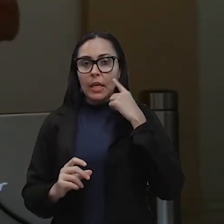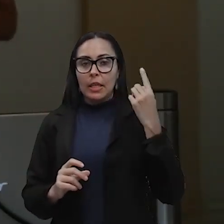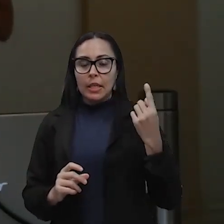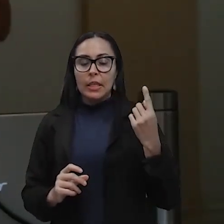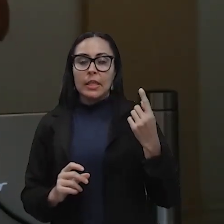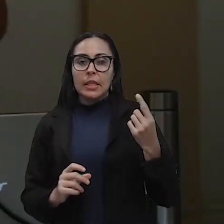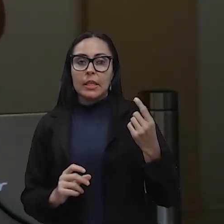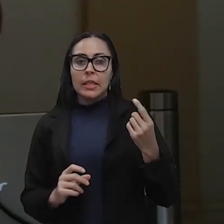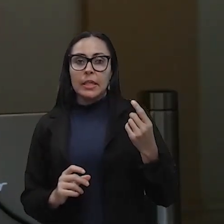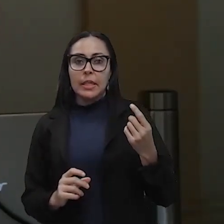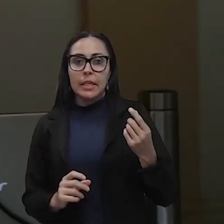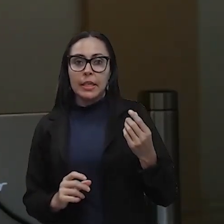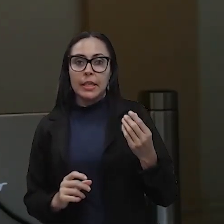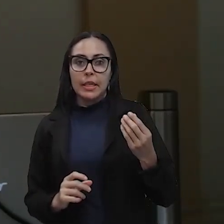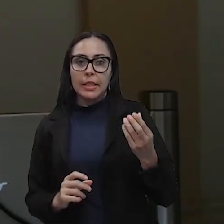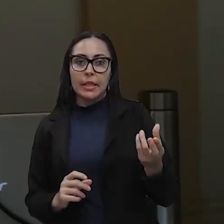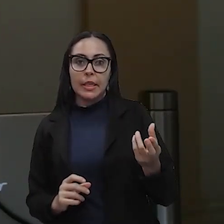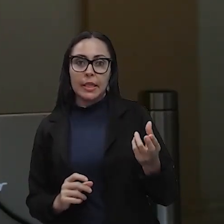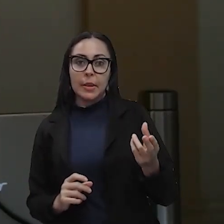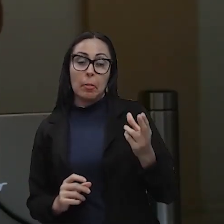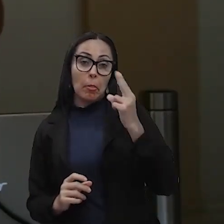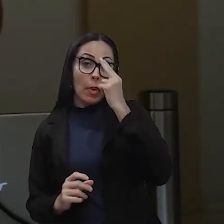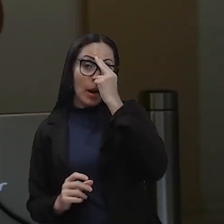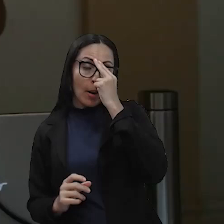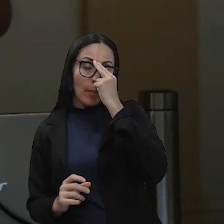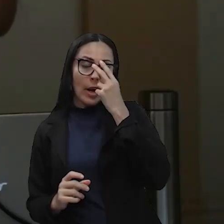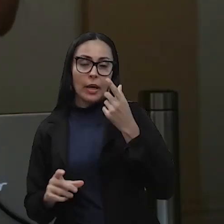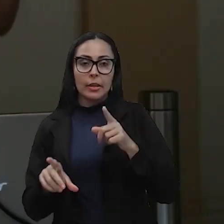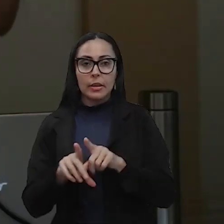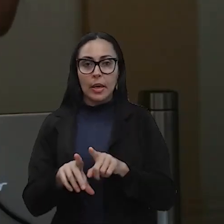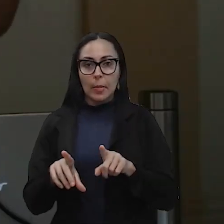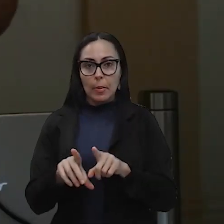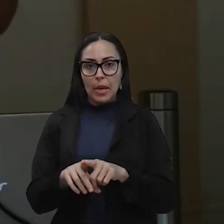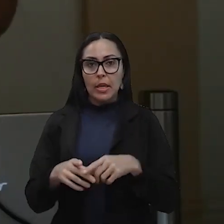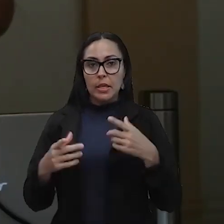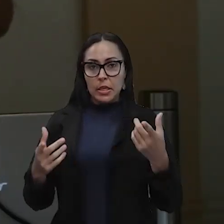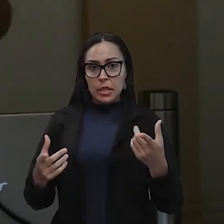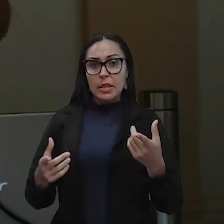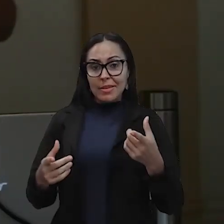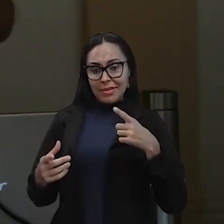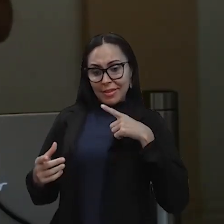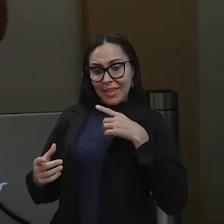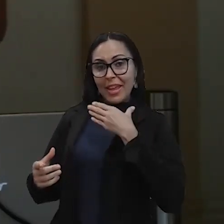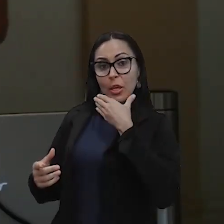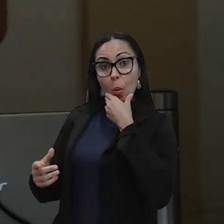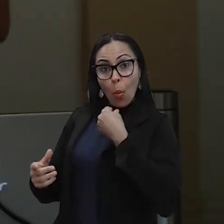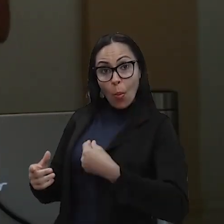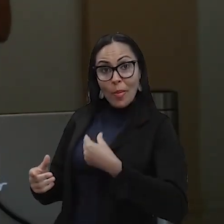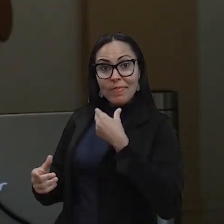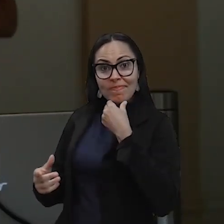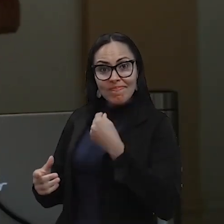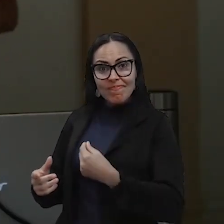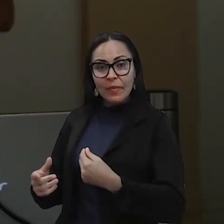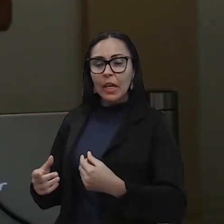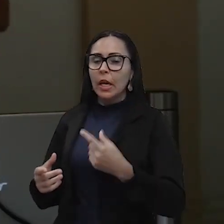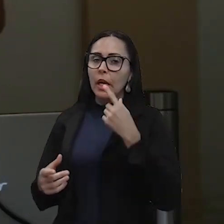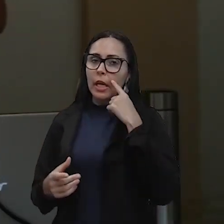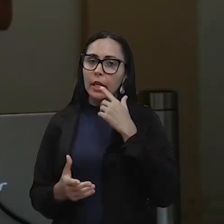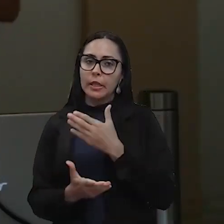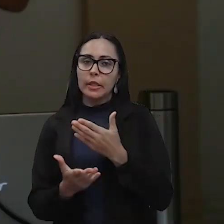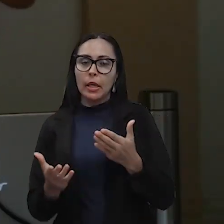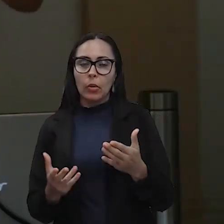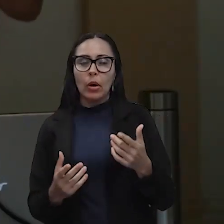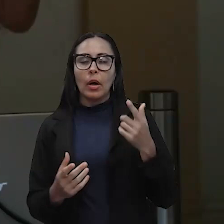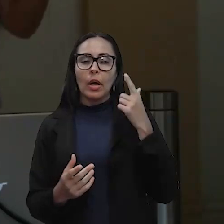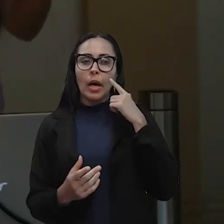mulheres, mas também acometem os homens, a gente vai falar um pouquinho sobre isso também. E aí, todo homem tem uma mulher na vida, né? Seja mãe,